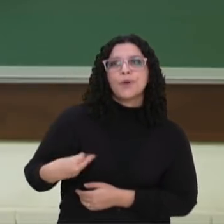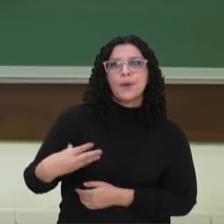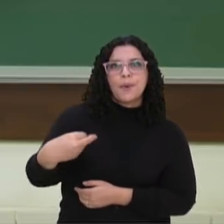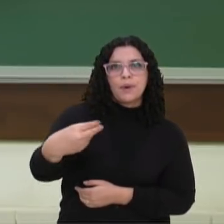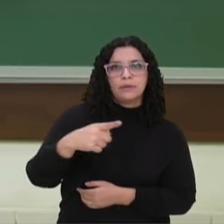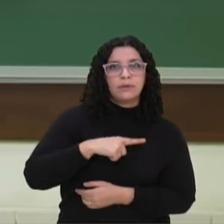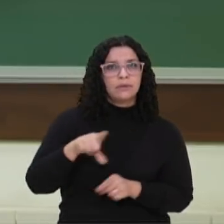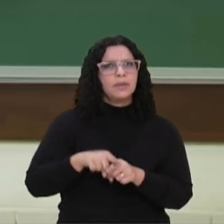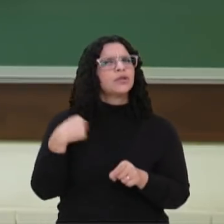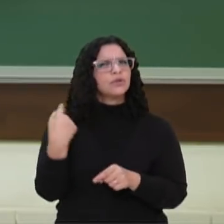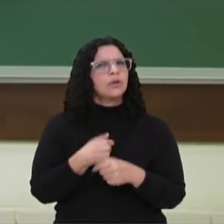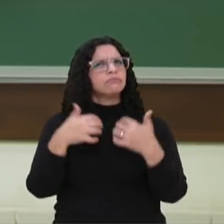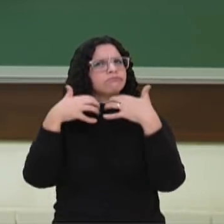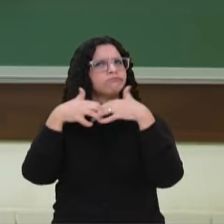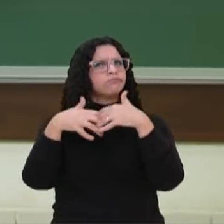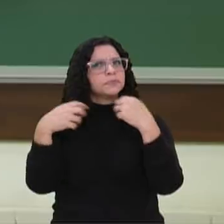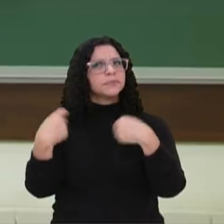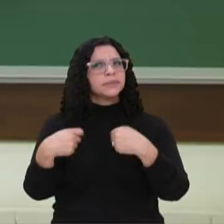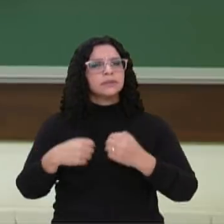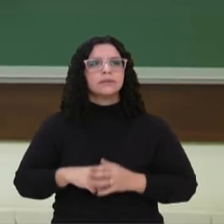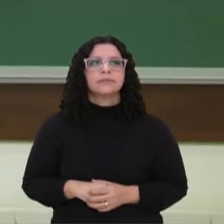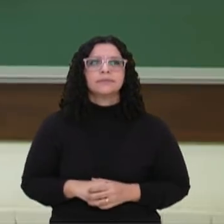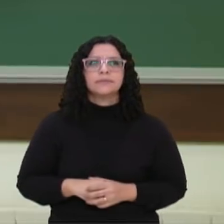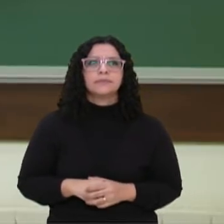preciso essa reflexão de todos.